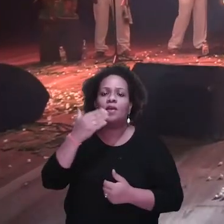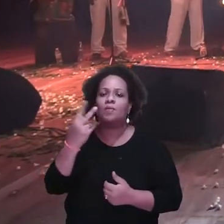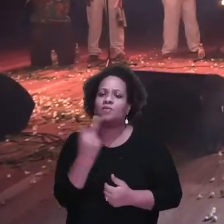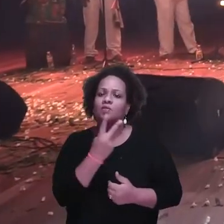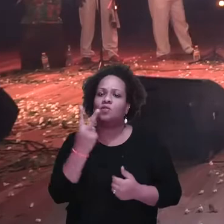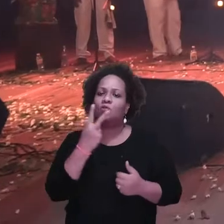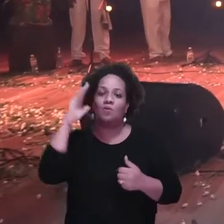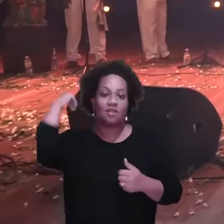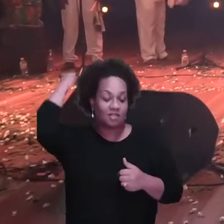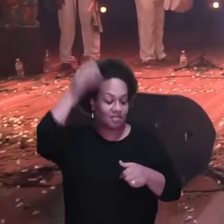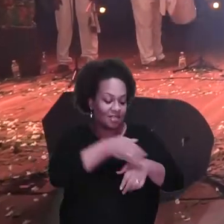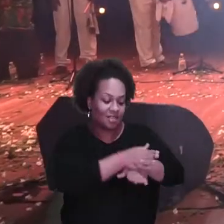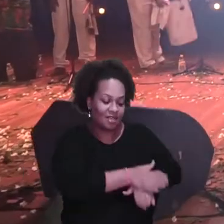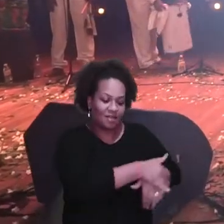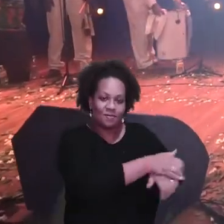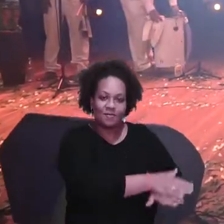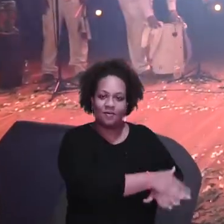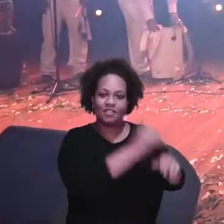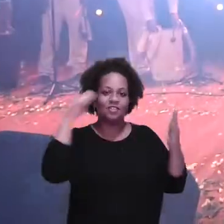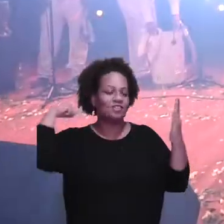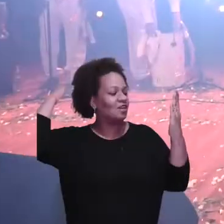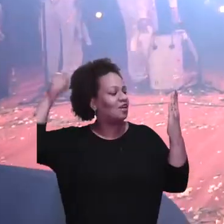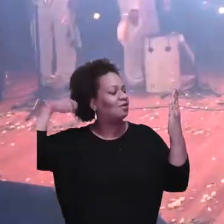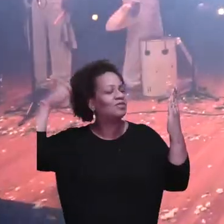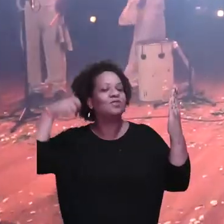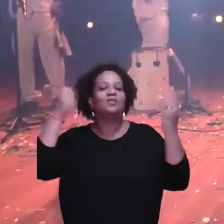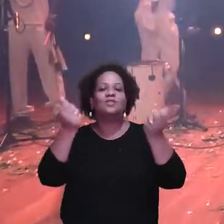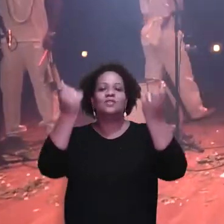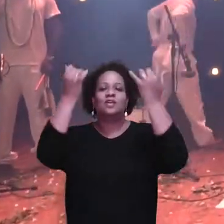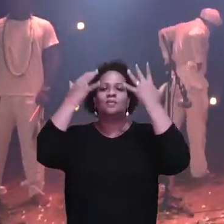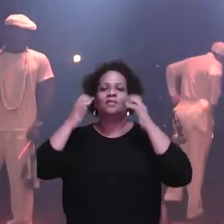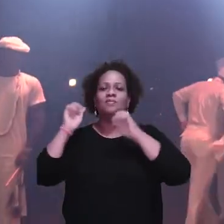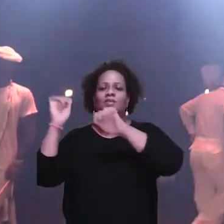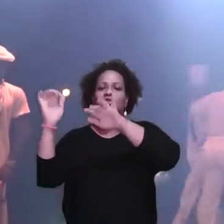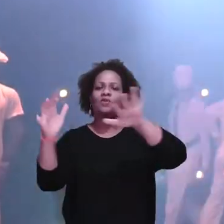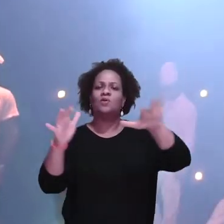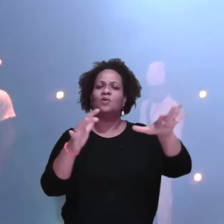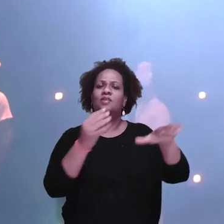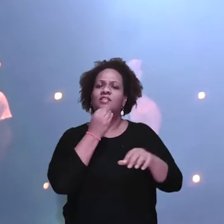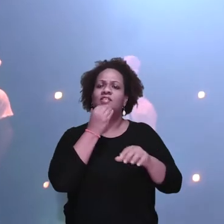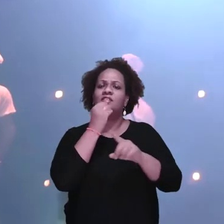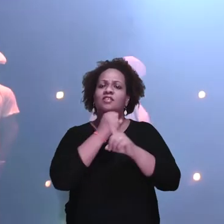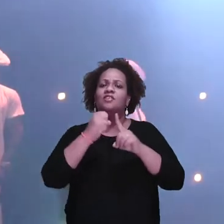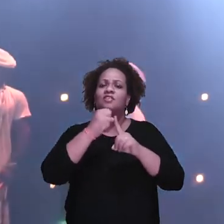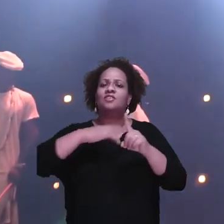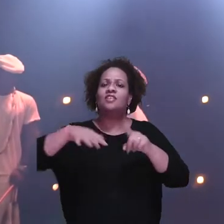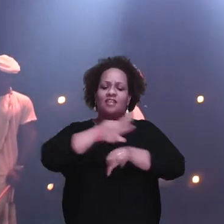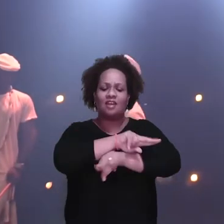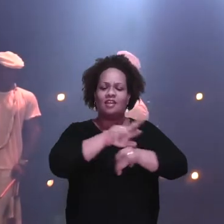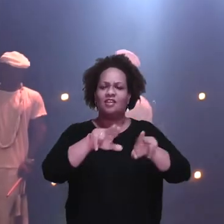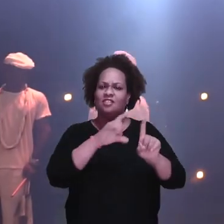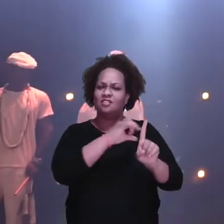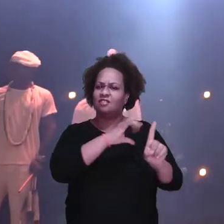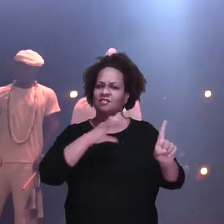Oi gente pede aos um para Iemanjá o que nos abençoe e nos tornam a sociedade mais